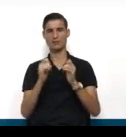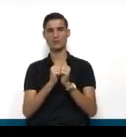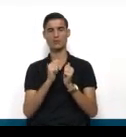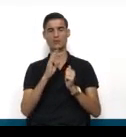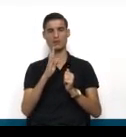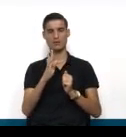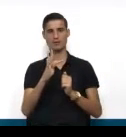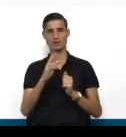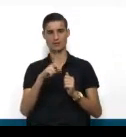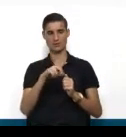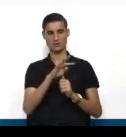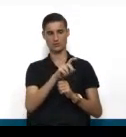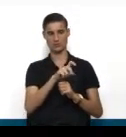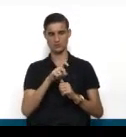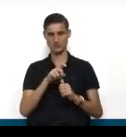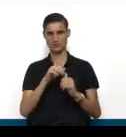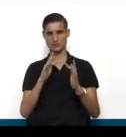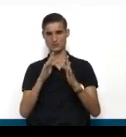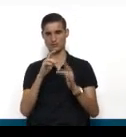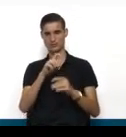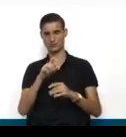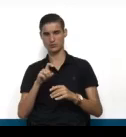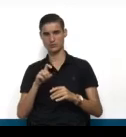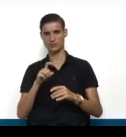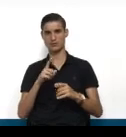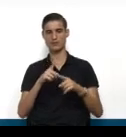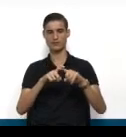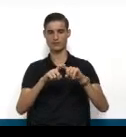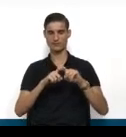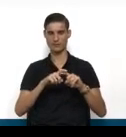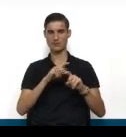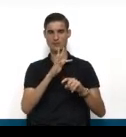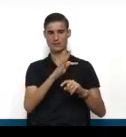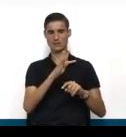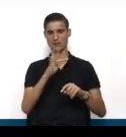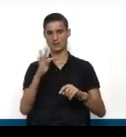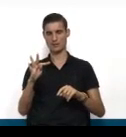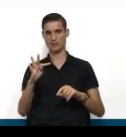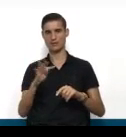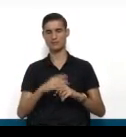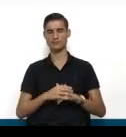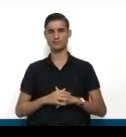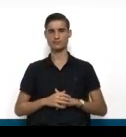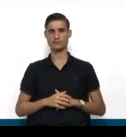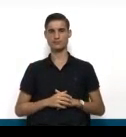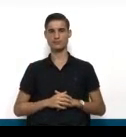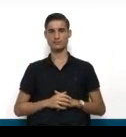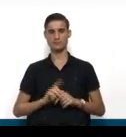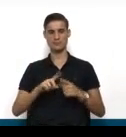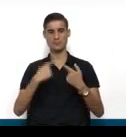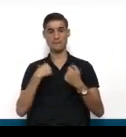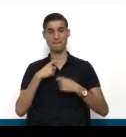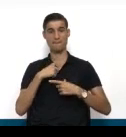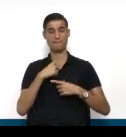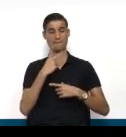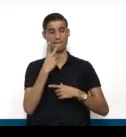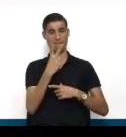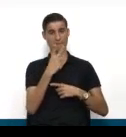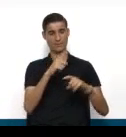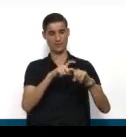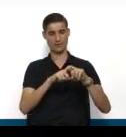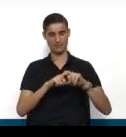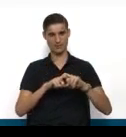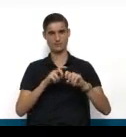t. Vai ser x de x vezes t' de t. Mas eu preciso de duas vezes, então eu vou